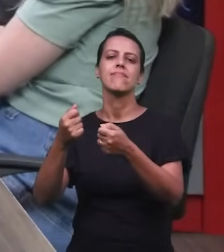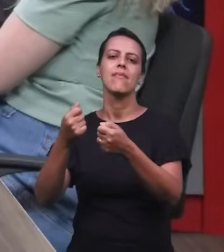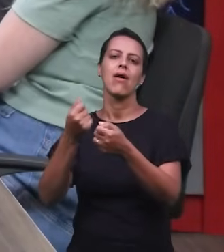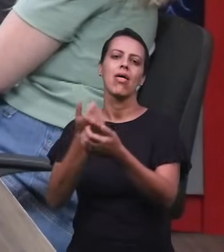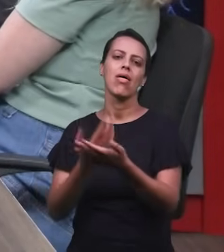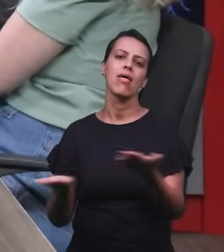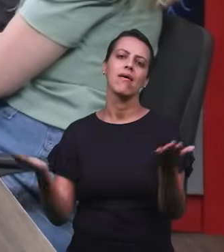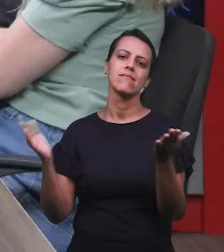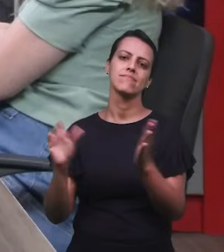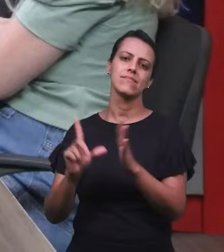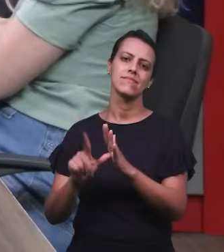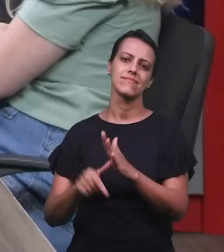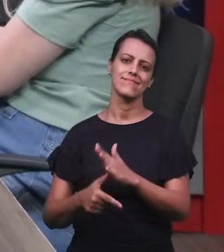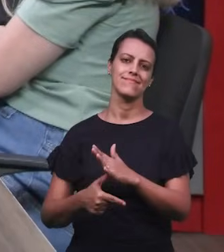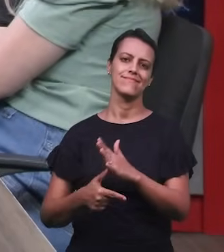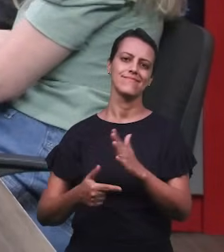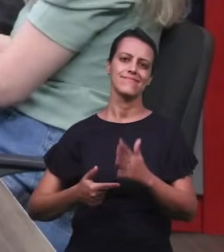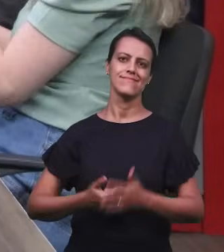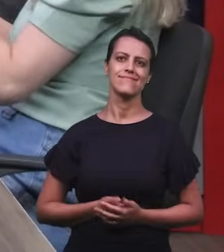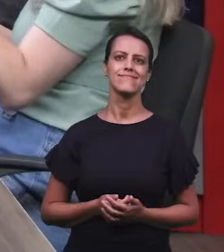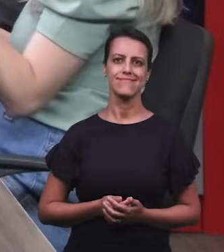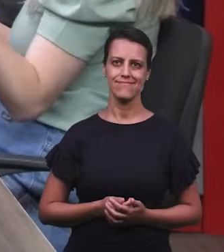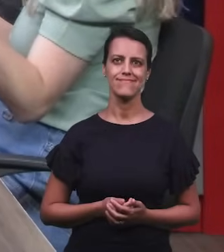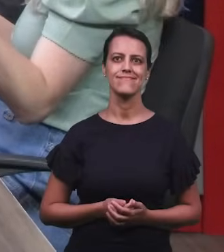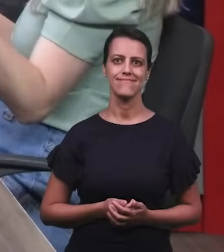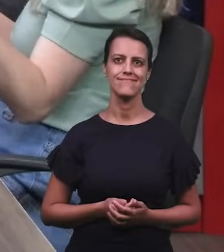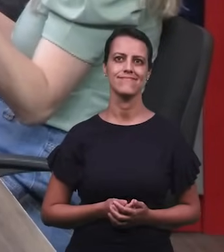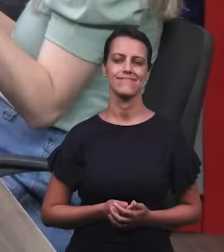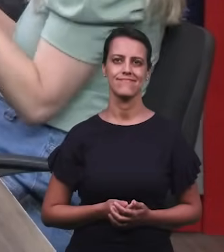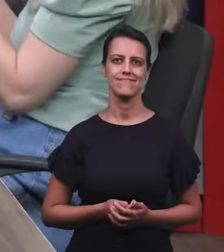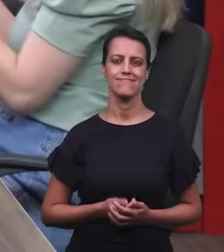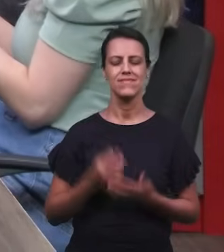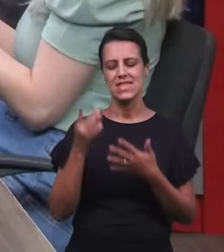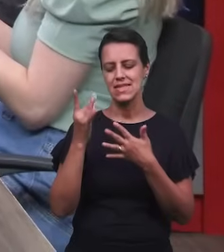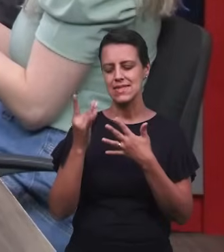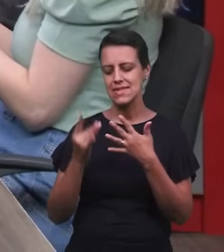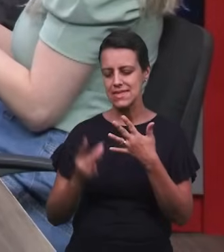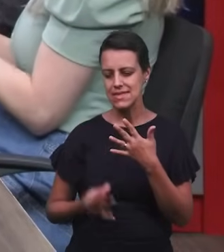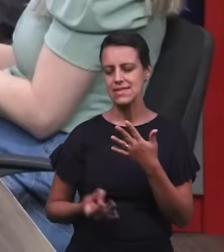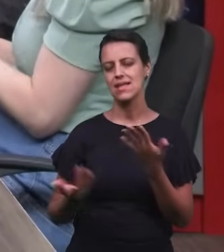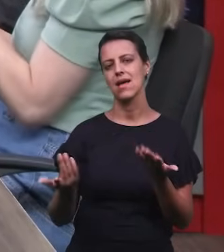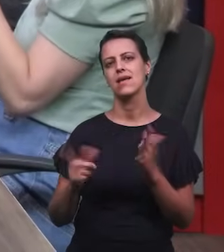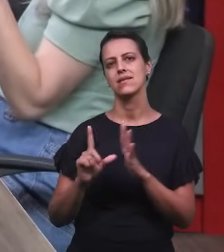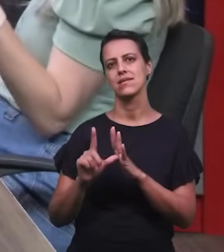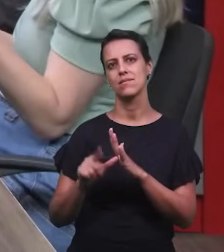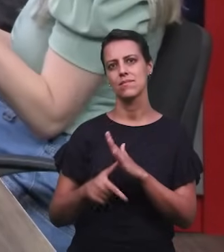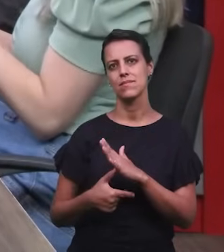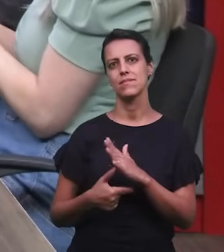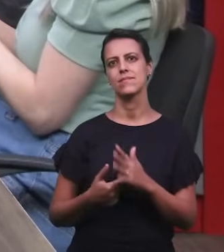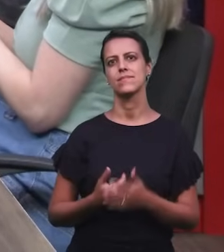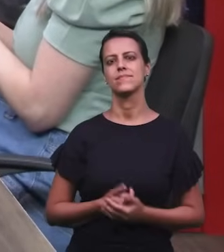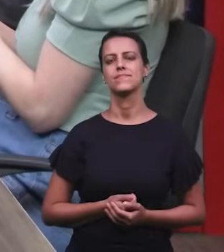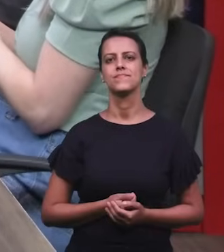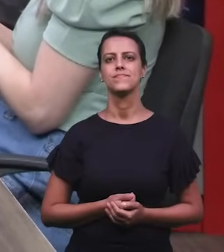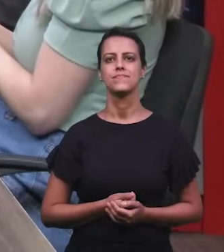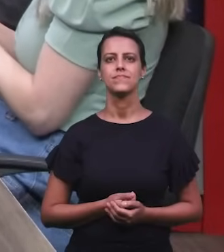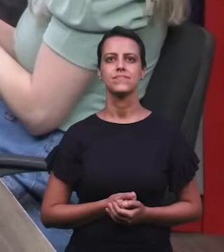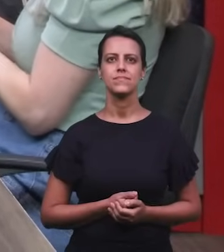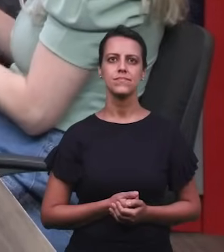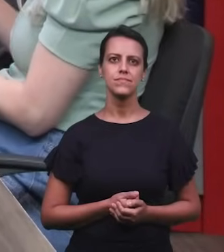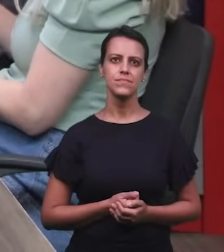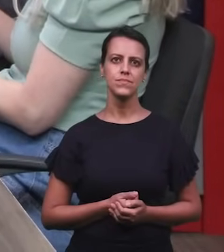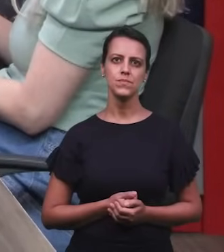até ele colocar em prática vai demorar mais do que outros que não se atentam a detalhes, que são mais rápidos, né? Que é o caso dos coléricos e